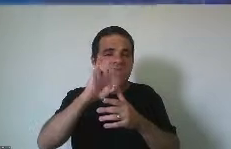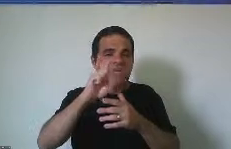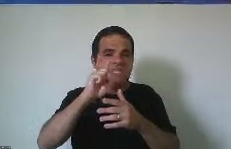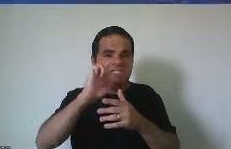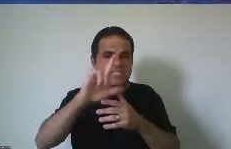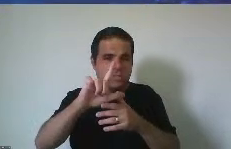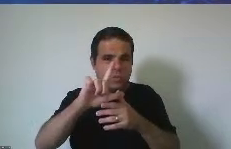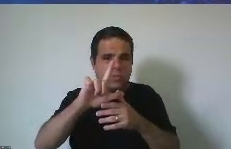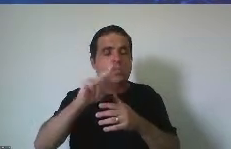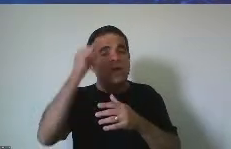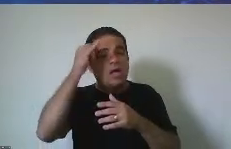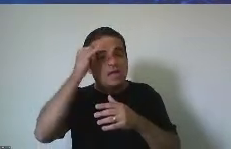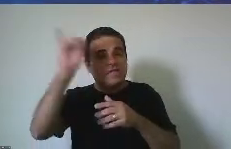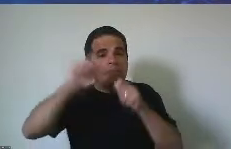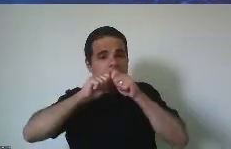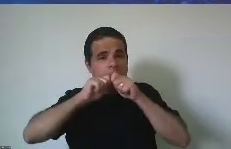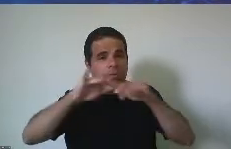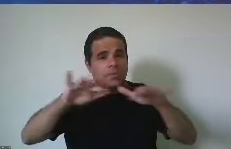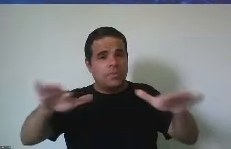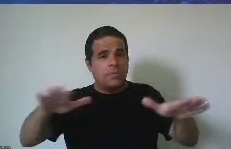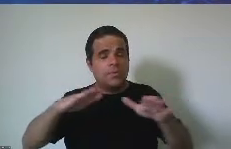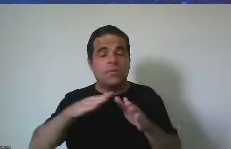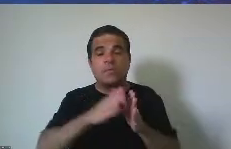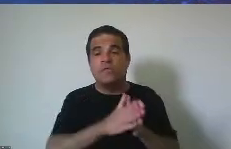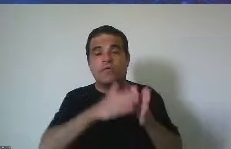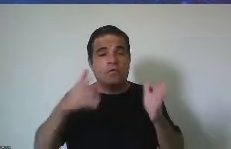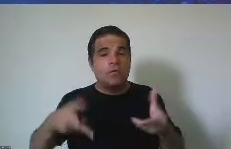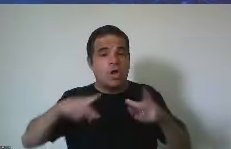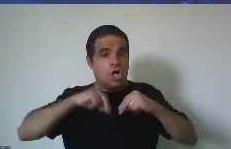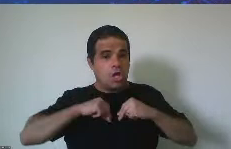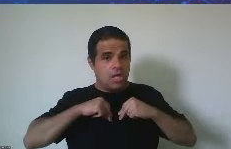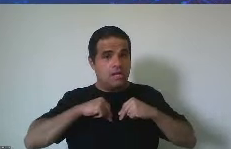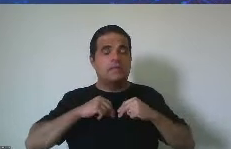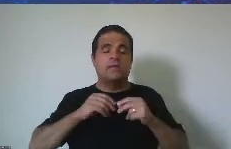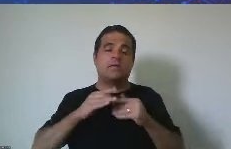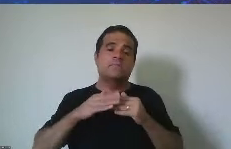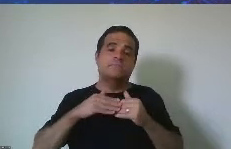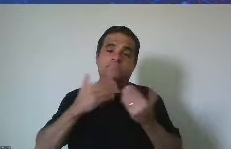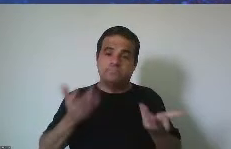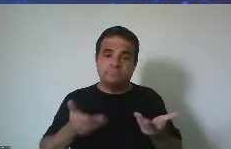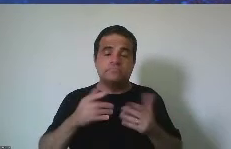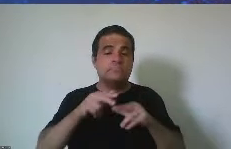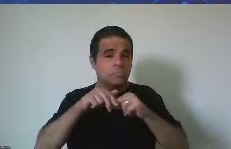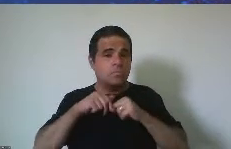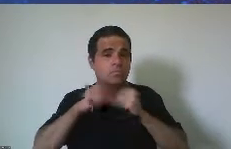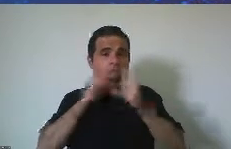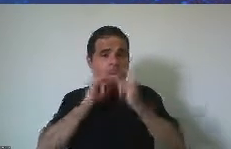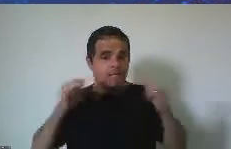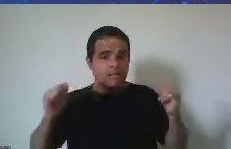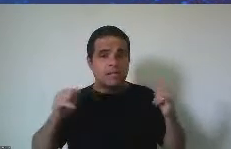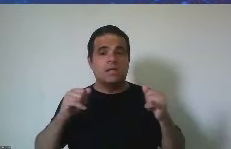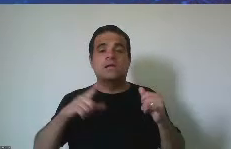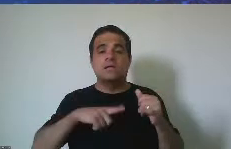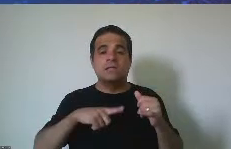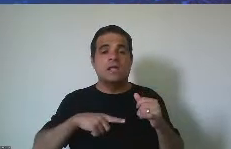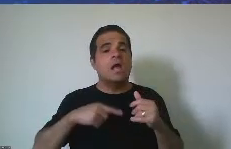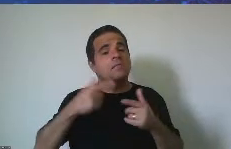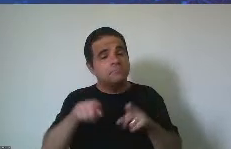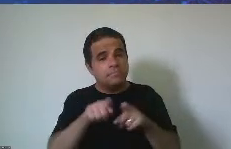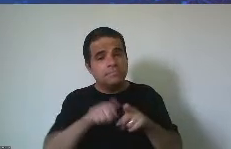o despacho das térmicas fora da ordem de mérito por razões elétricas e tem um amplo de